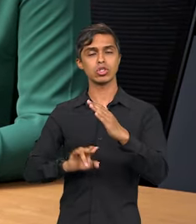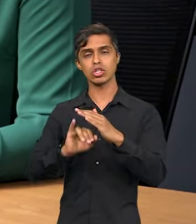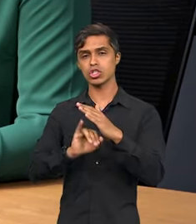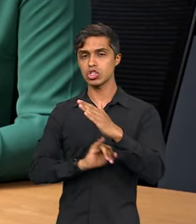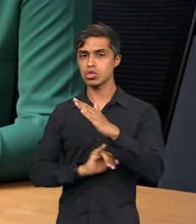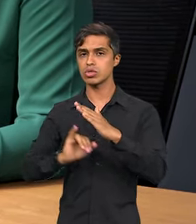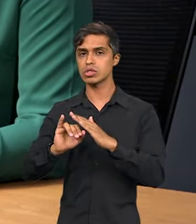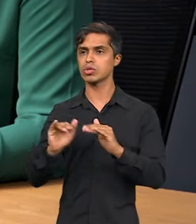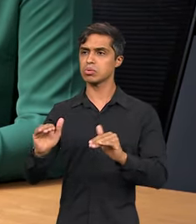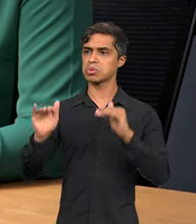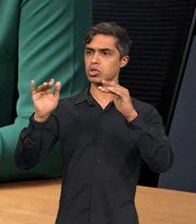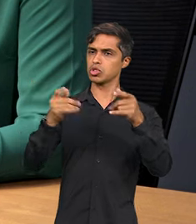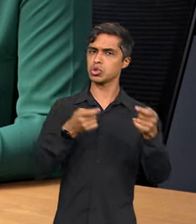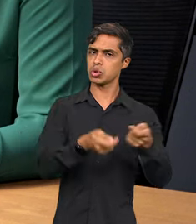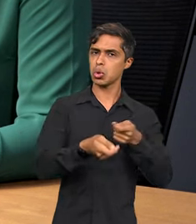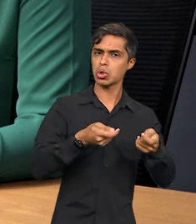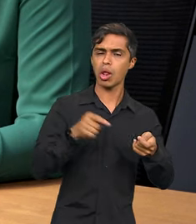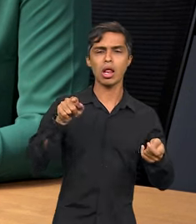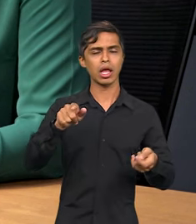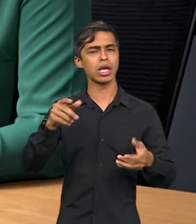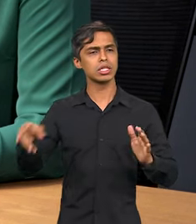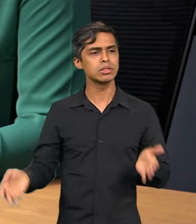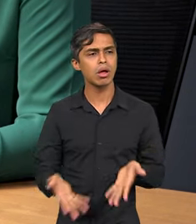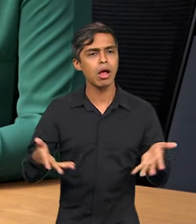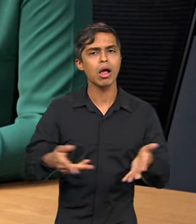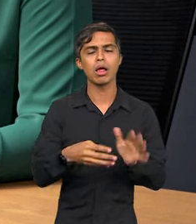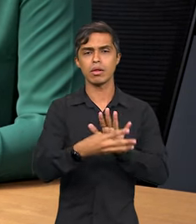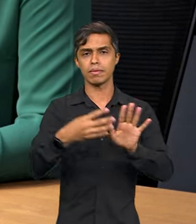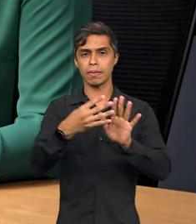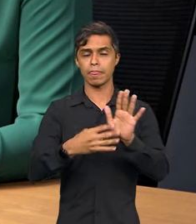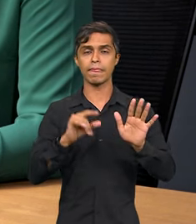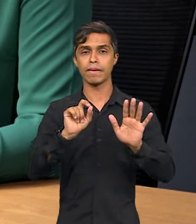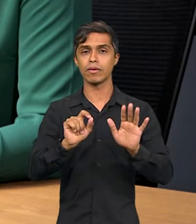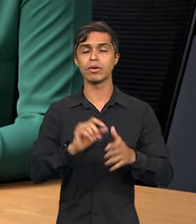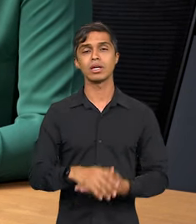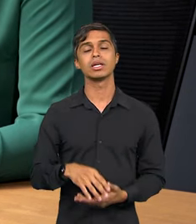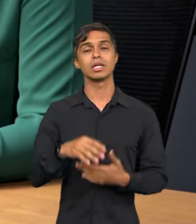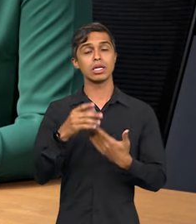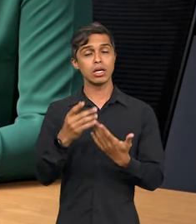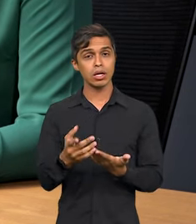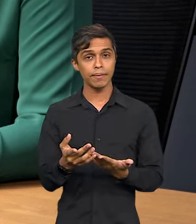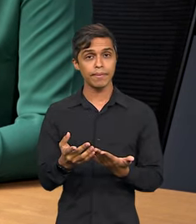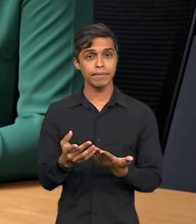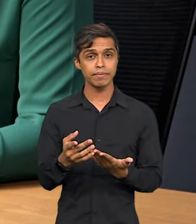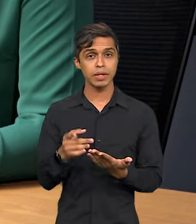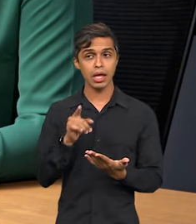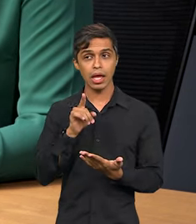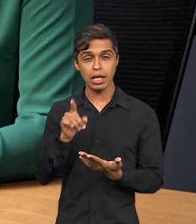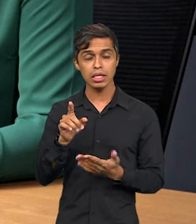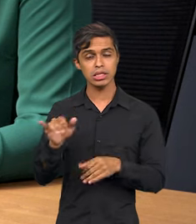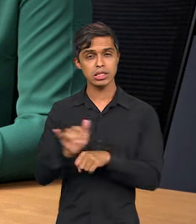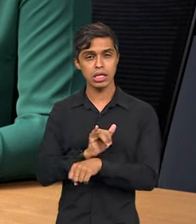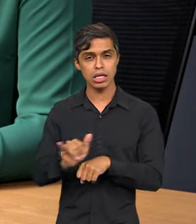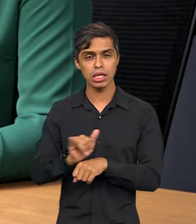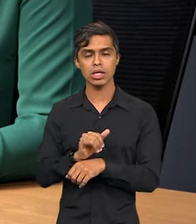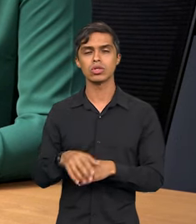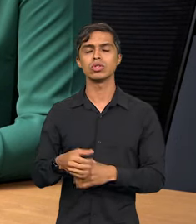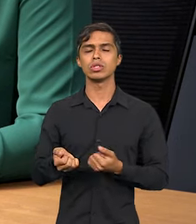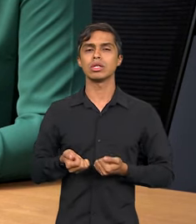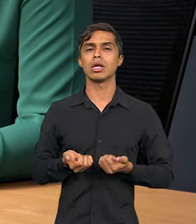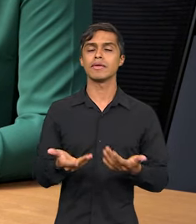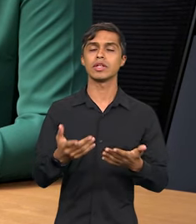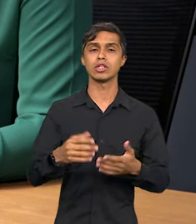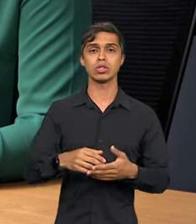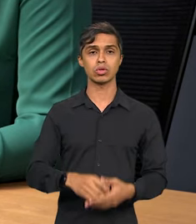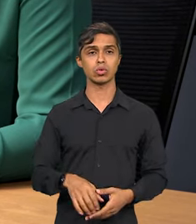e de contribuírem para para essas agendas uma iniciativa chamada climate scanner eh ela foi liderada no âmbito